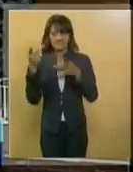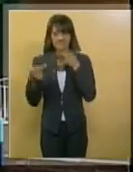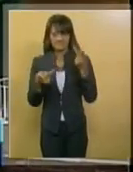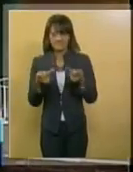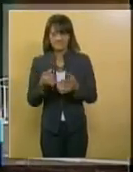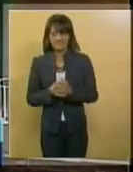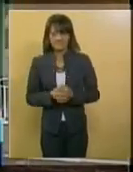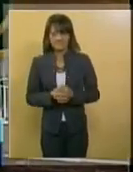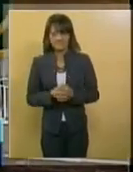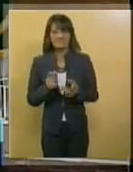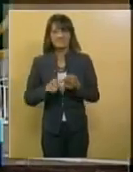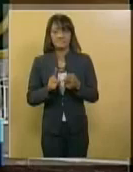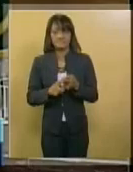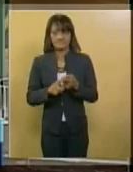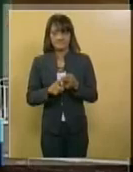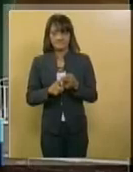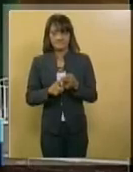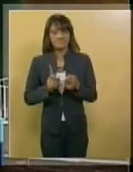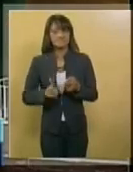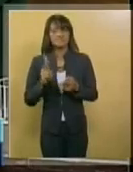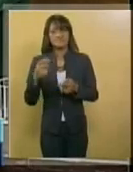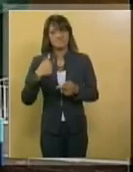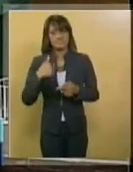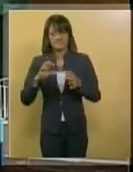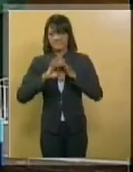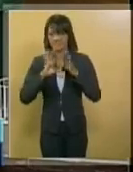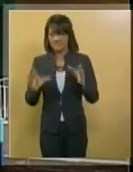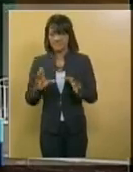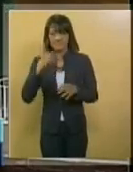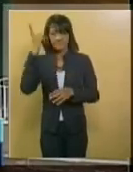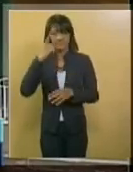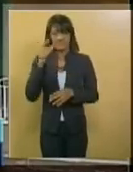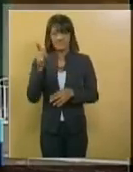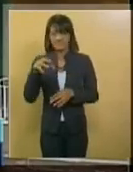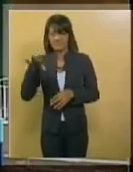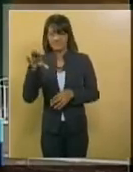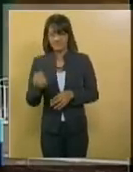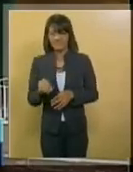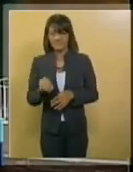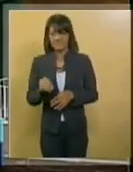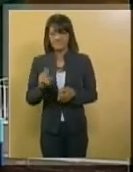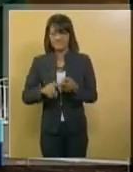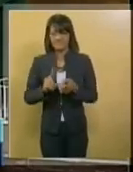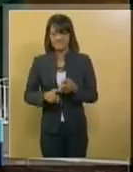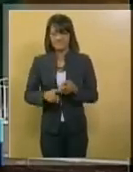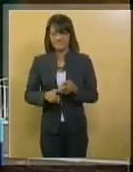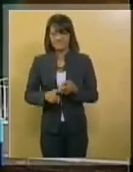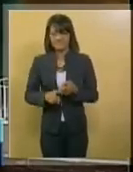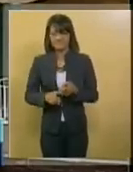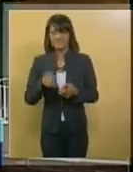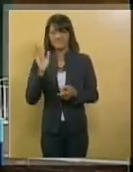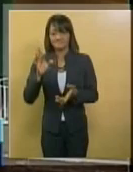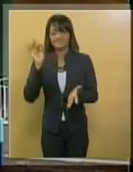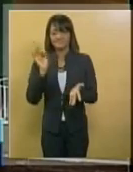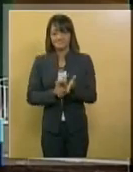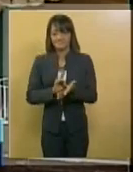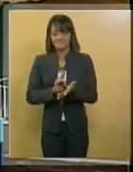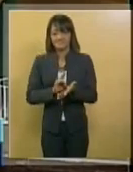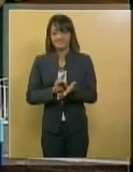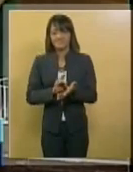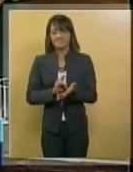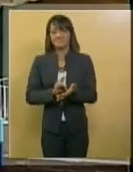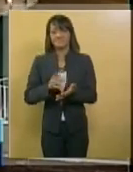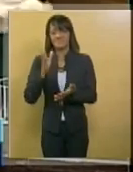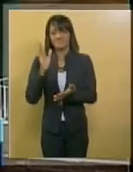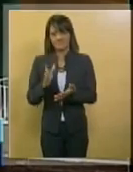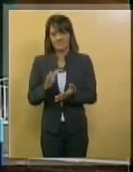o primeiro passo. Me coloco à disposição, não só do deputado Augusto, que me trouxe e que eu já estou à disposição, deputado Jorge, que eu já estava,